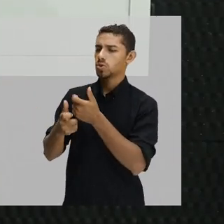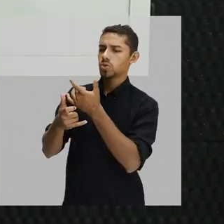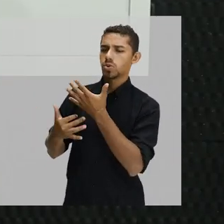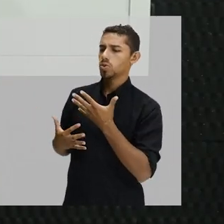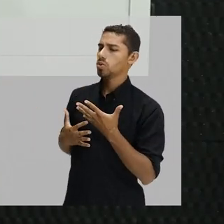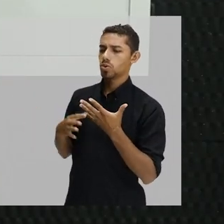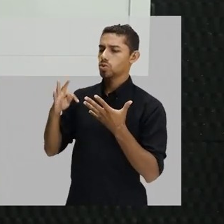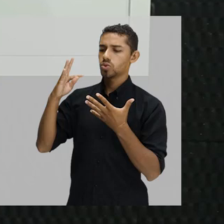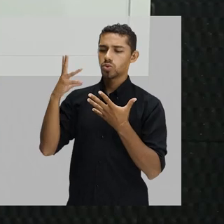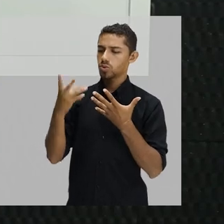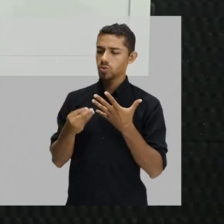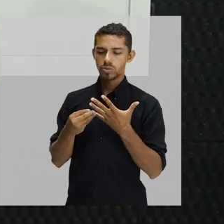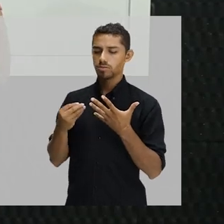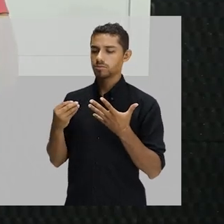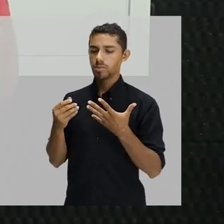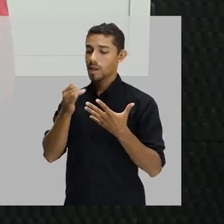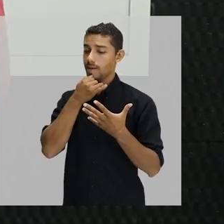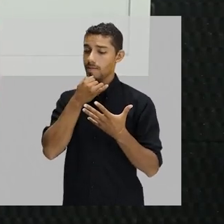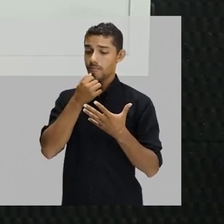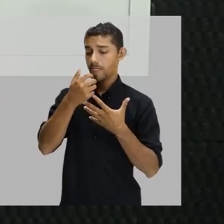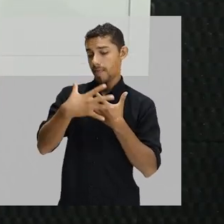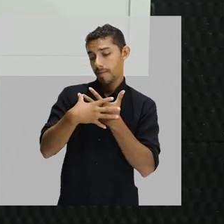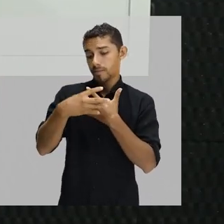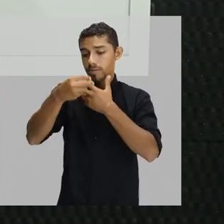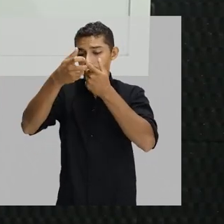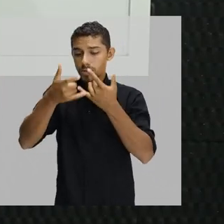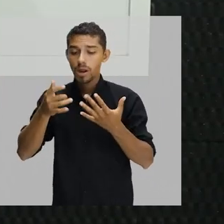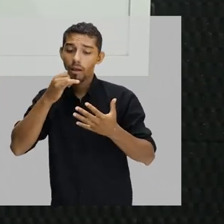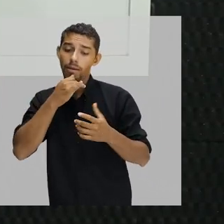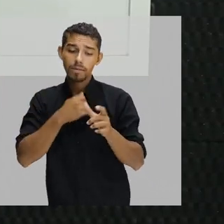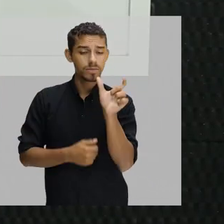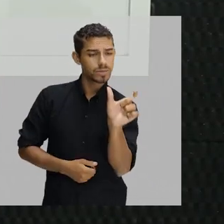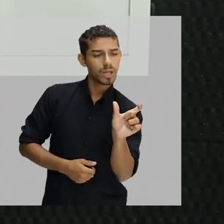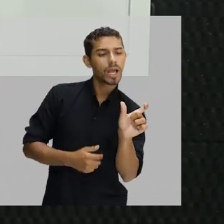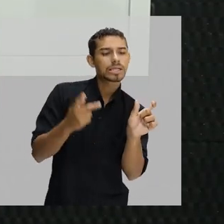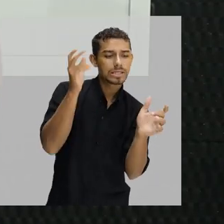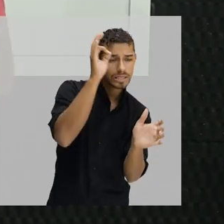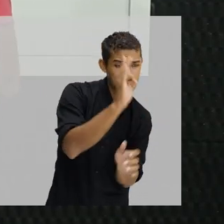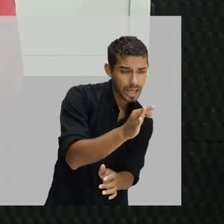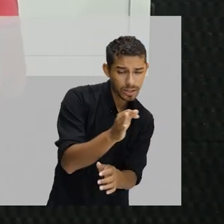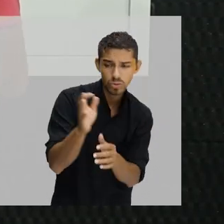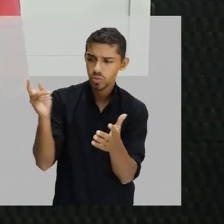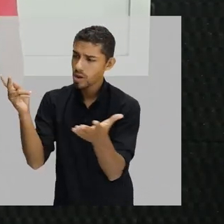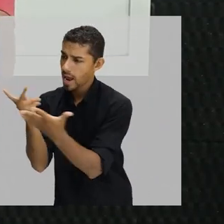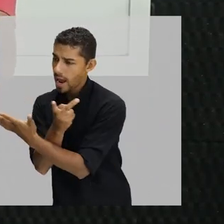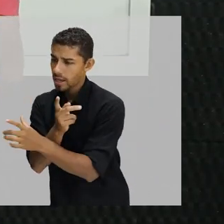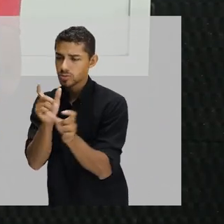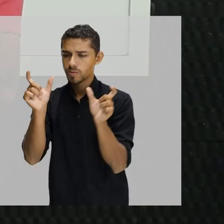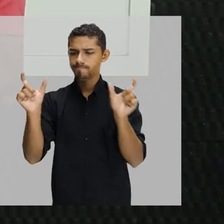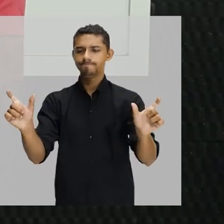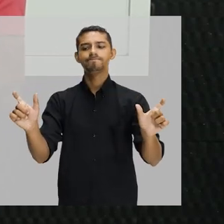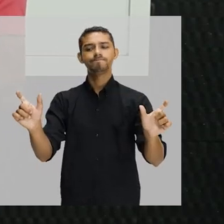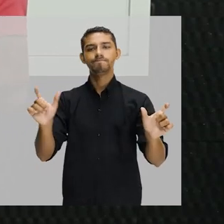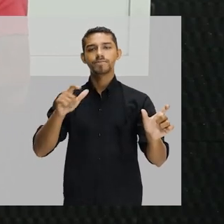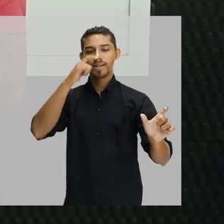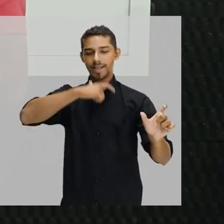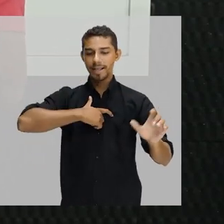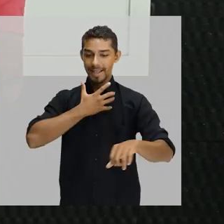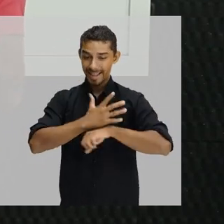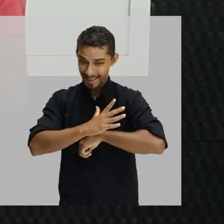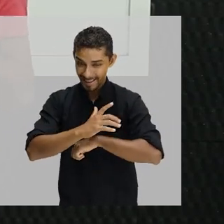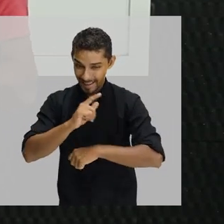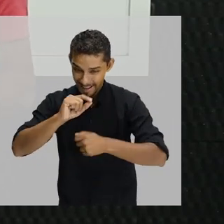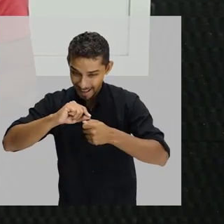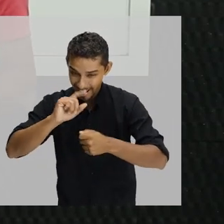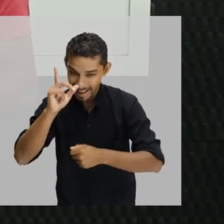de todos. Mas, por exemplo, quando você fala em senso moral, saber dividir o que é o certo e o errado, todo mundo tem esse senso. Difícil é fazer. Mas